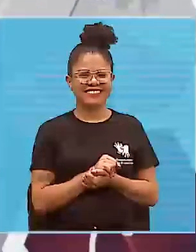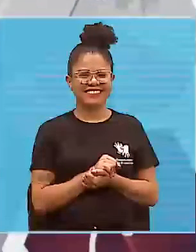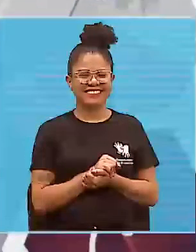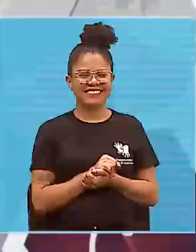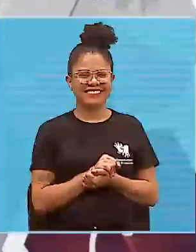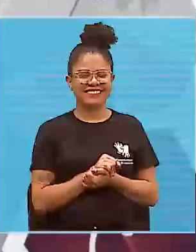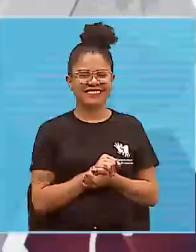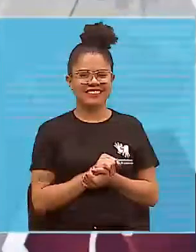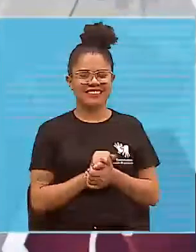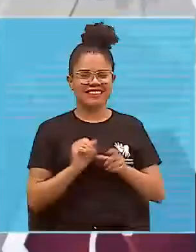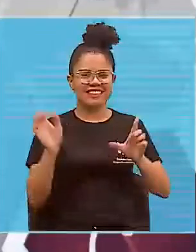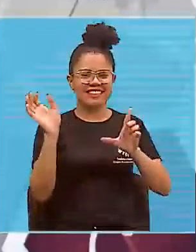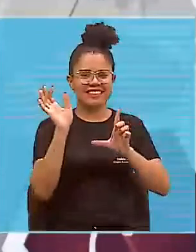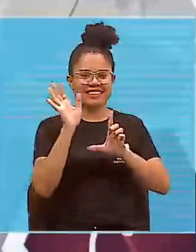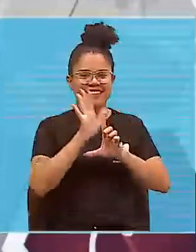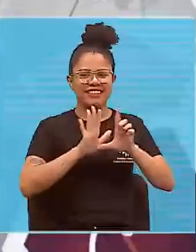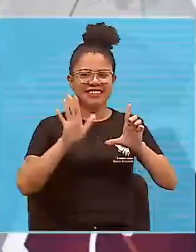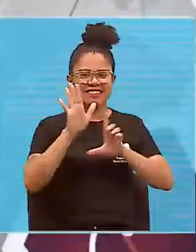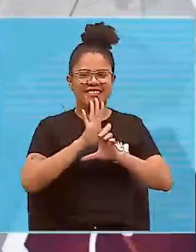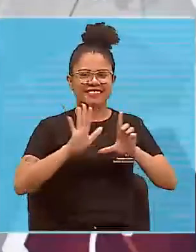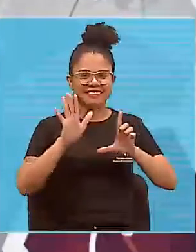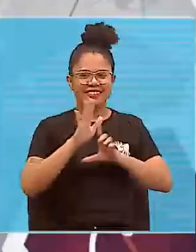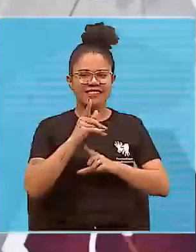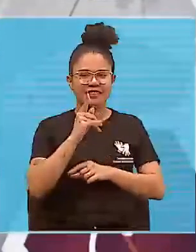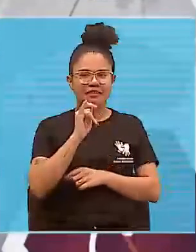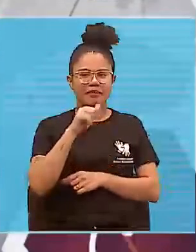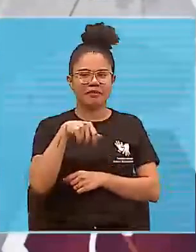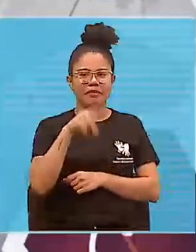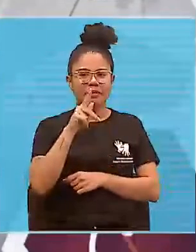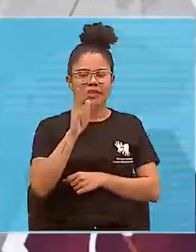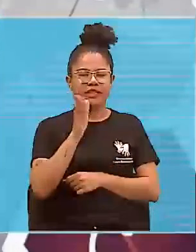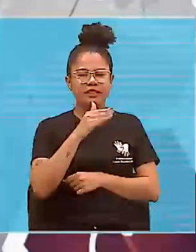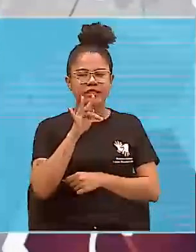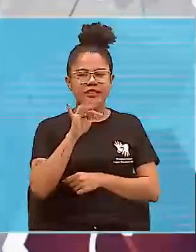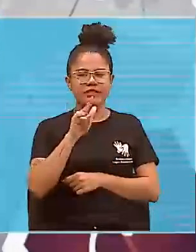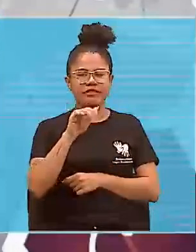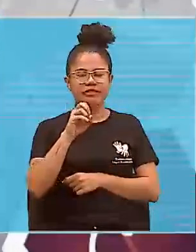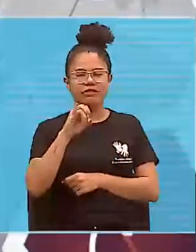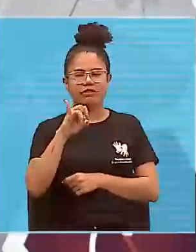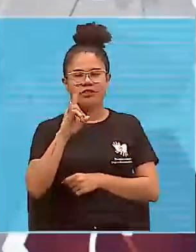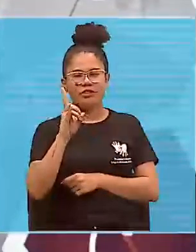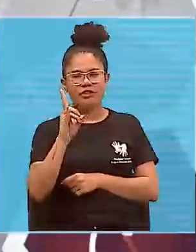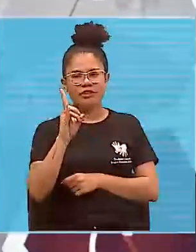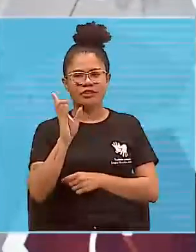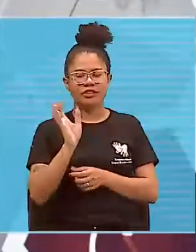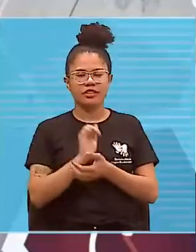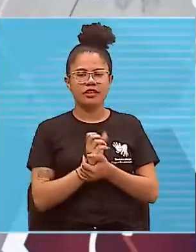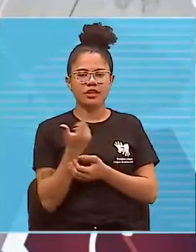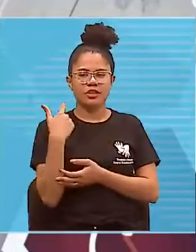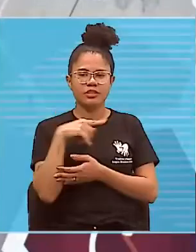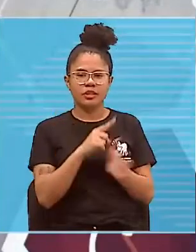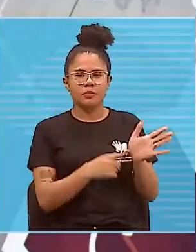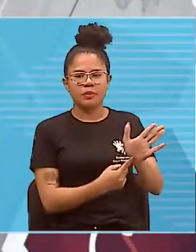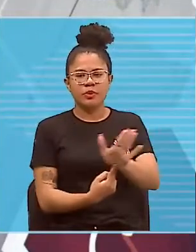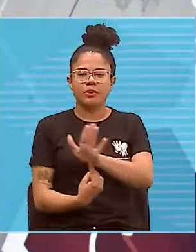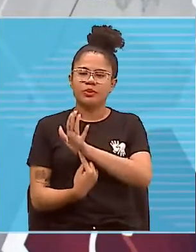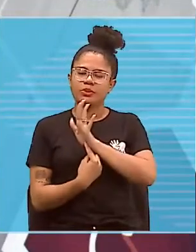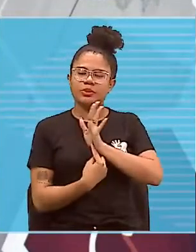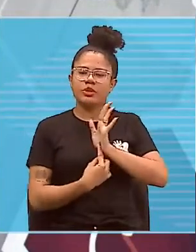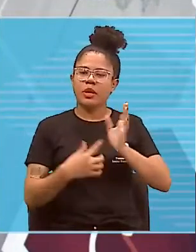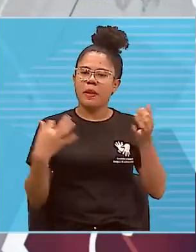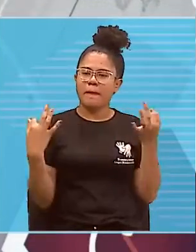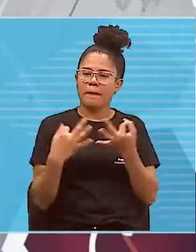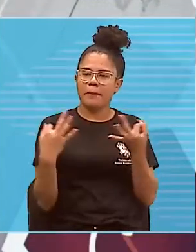Floyd Fernando ela mesmo né Se tu conseguir colocar aqui ou conseguir colocar na tela seria